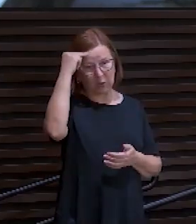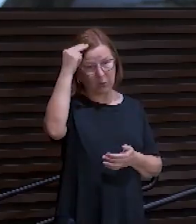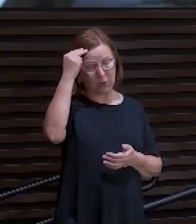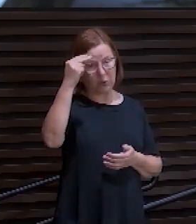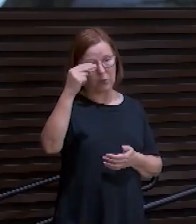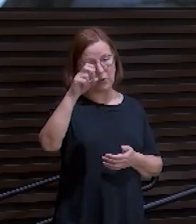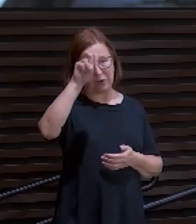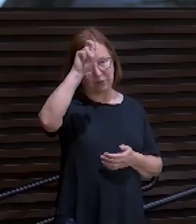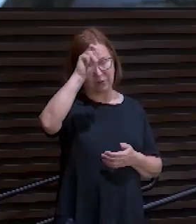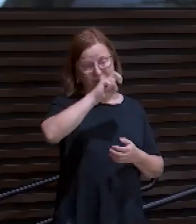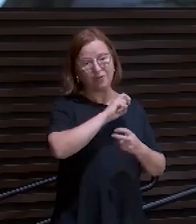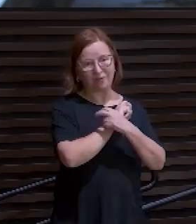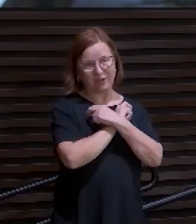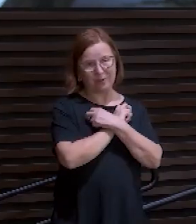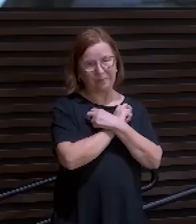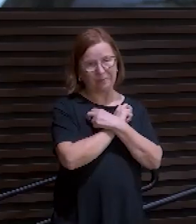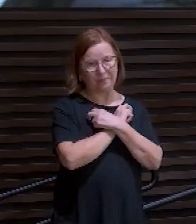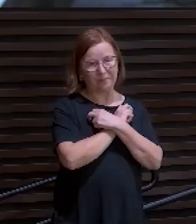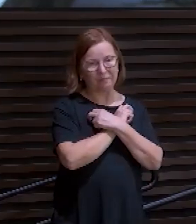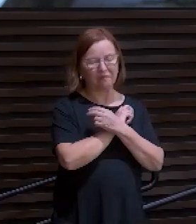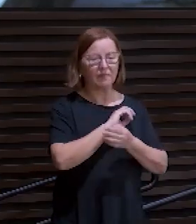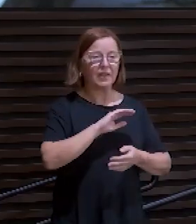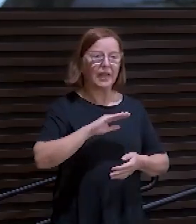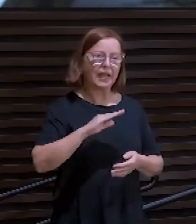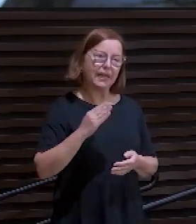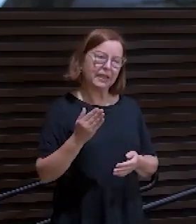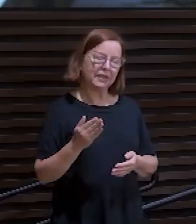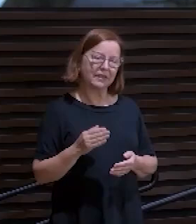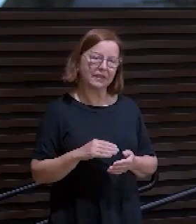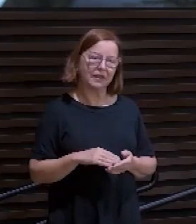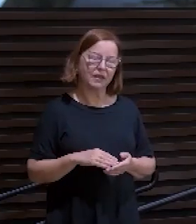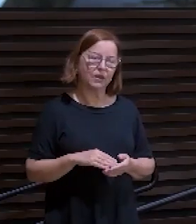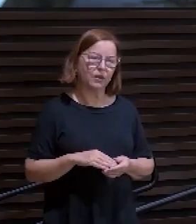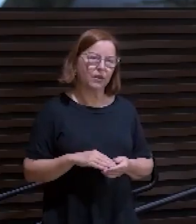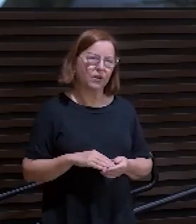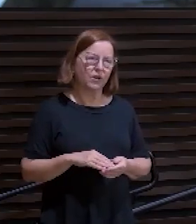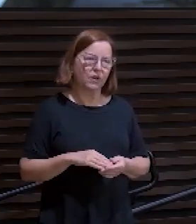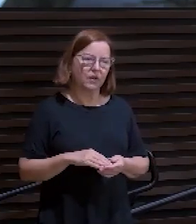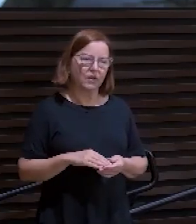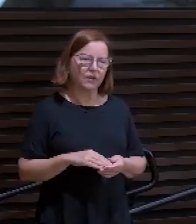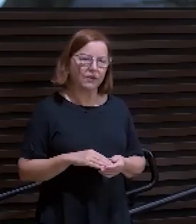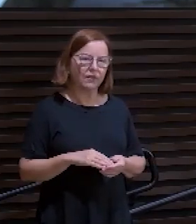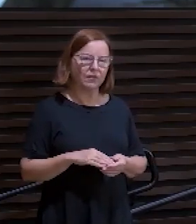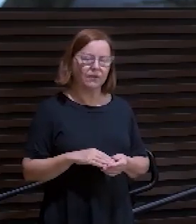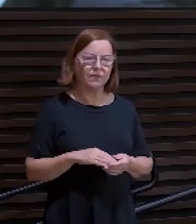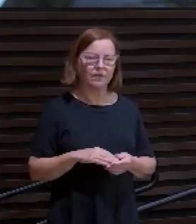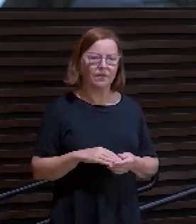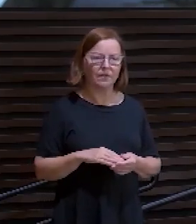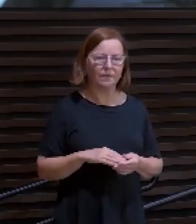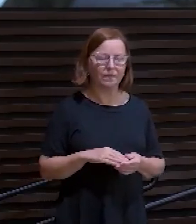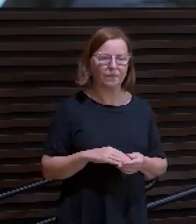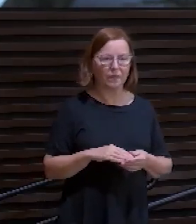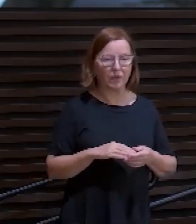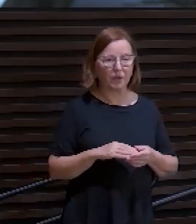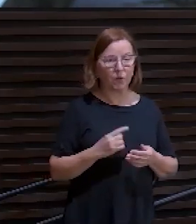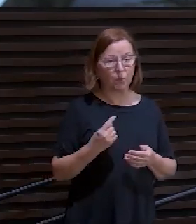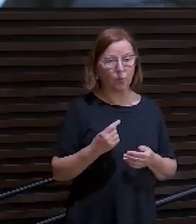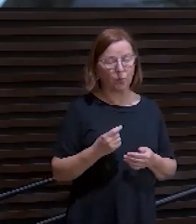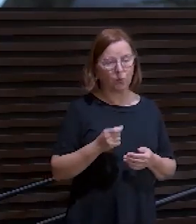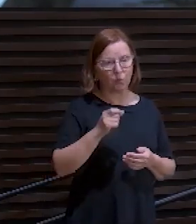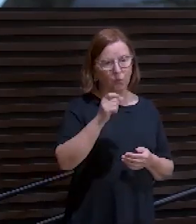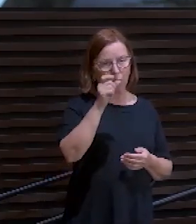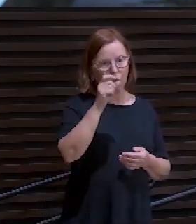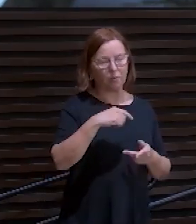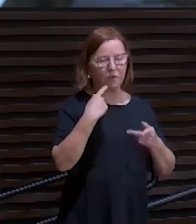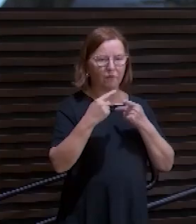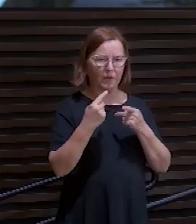aí aquele homem que esteve na prisão com José disse: eu me lembro, porque existe um homem, um judeu,